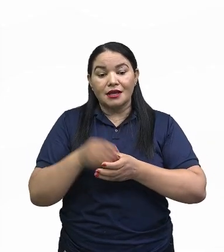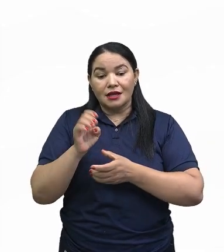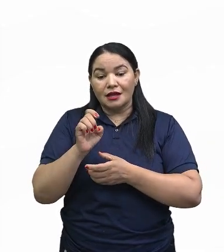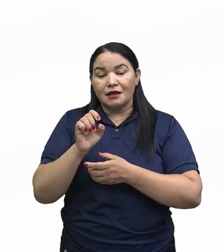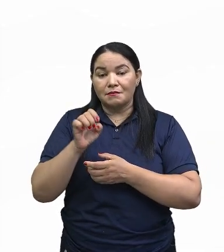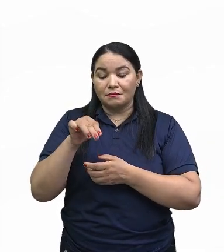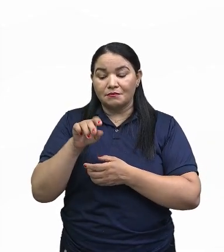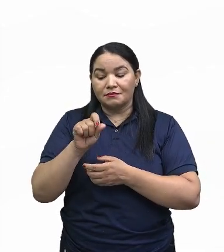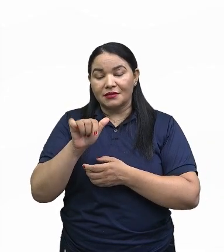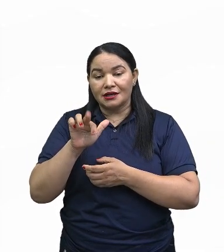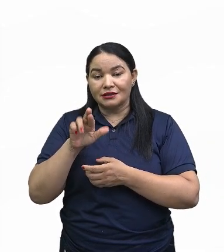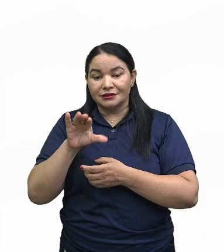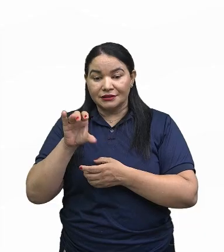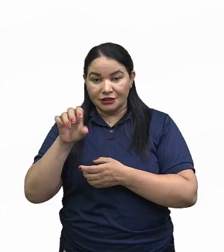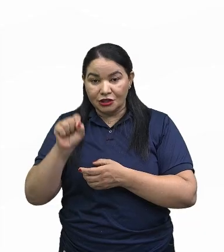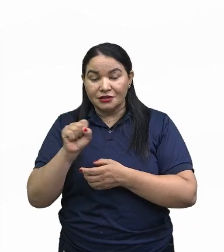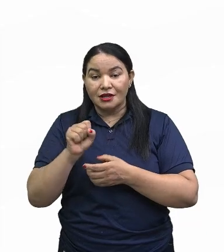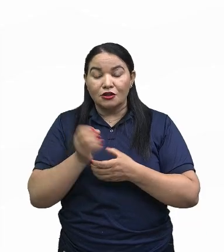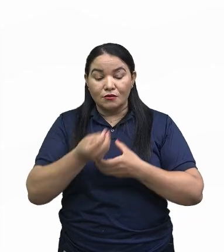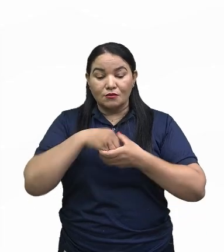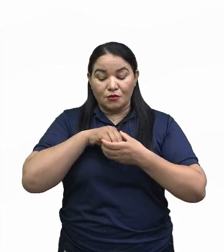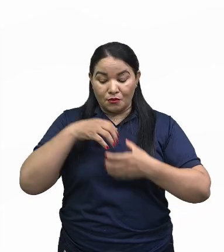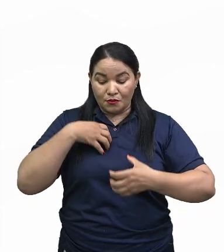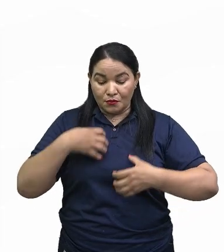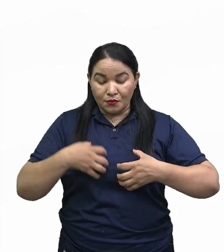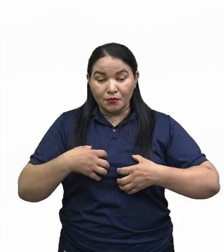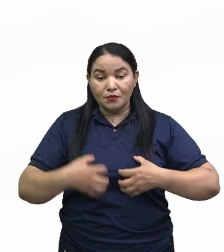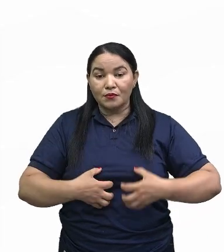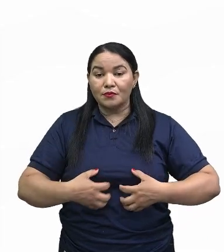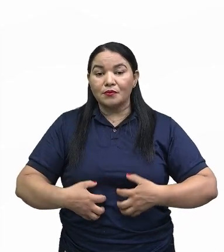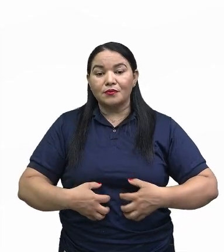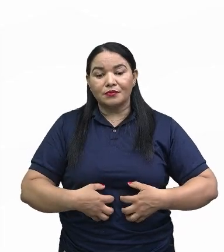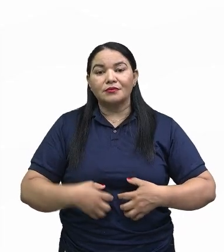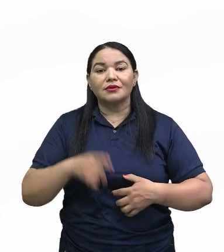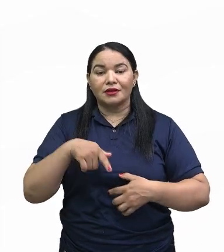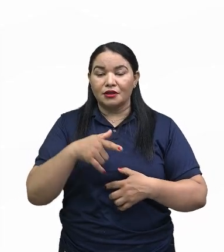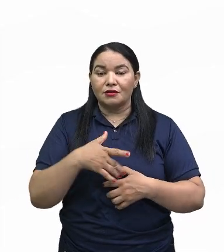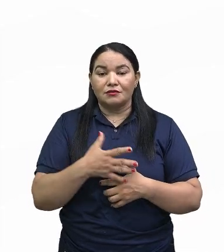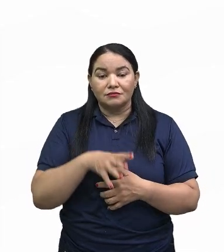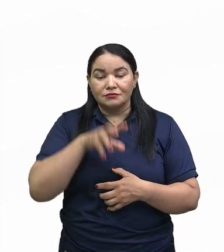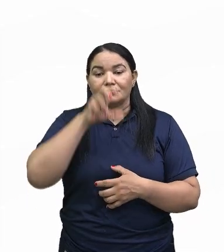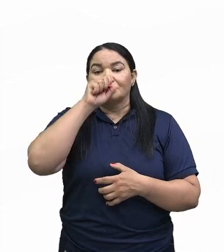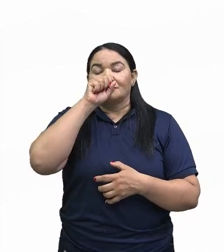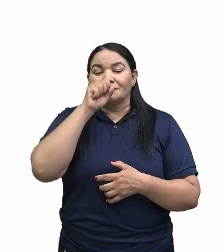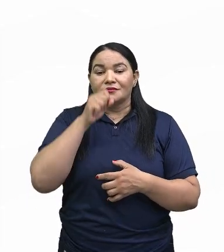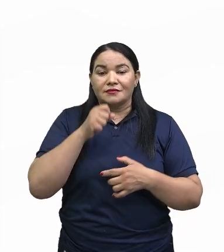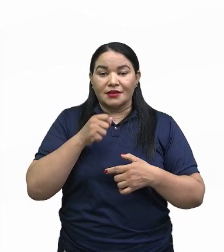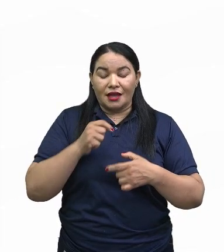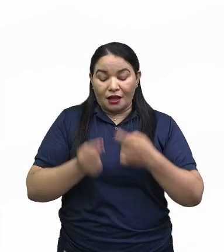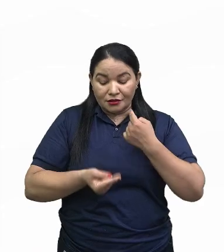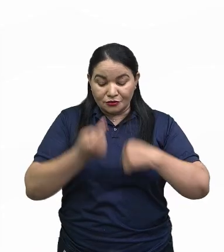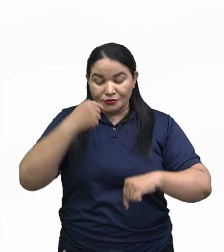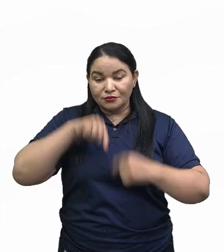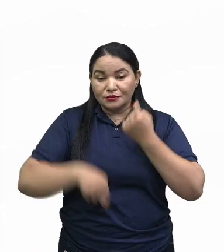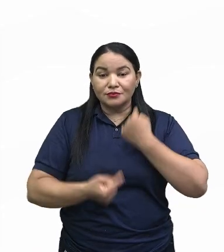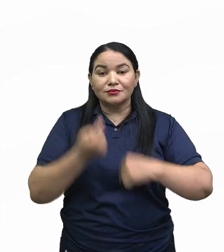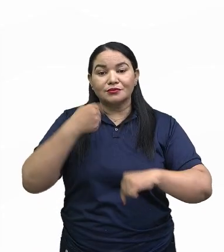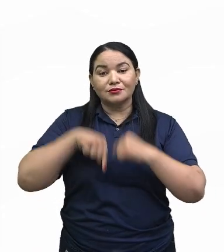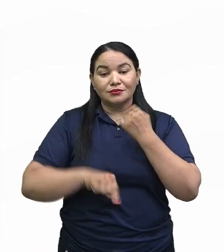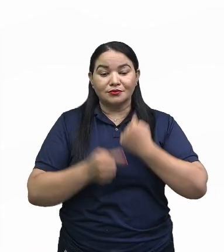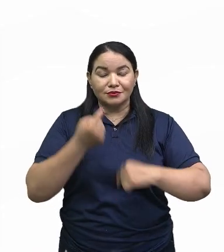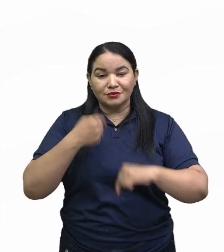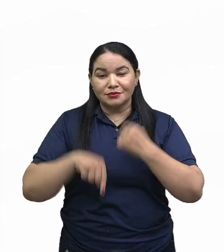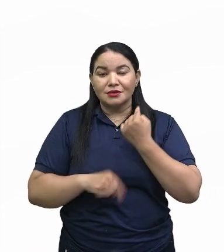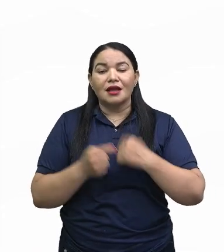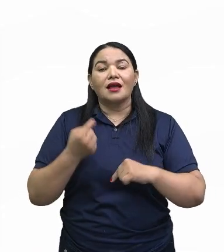e levam para os nossos órgãos, né? Esse oxigênio lá ele vai participar de atividades metabólicas, né? Como aquele processo